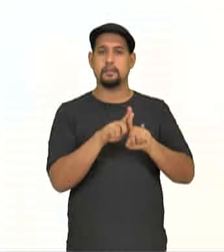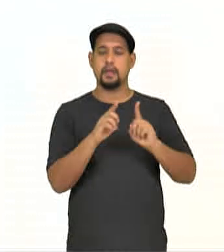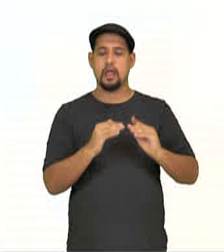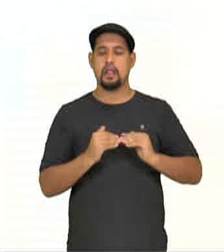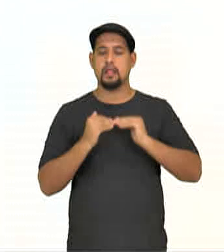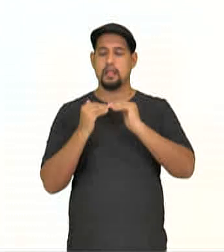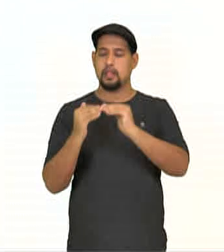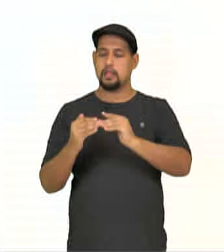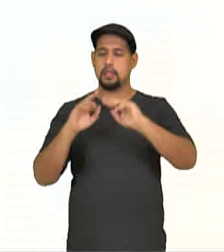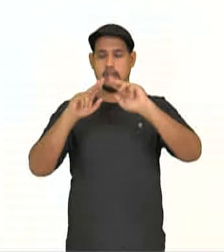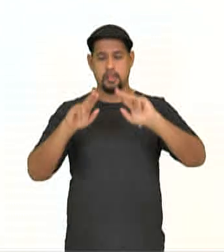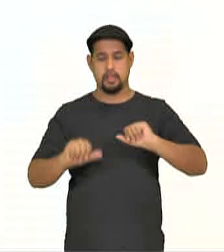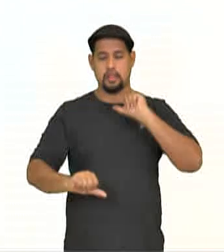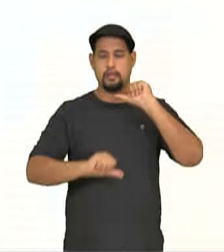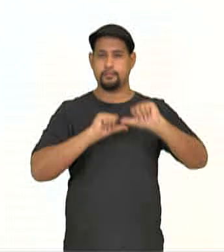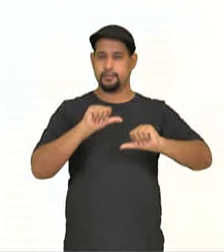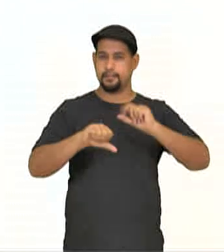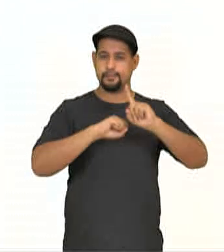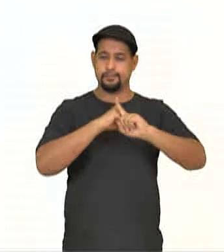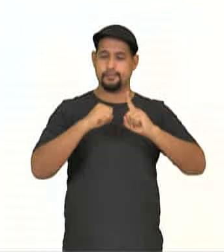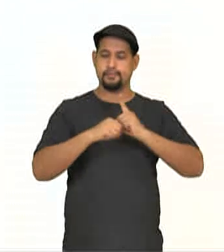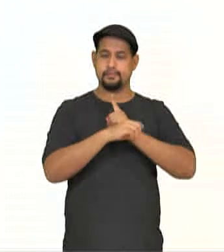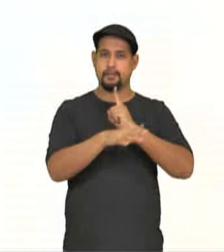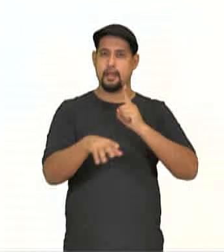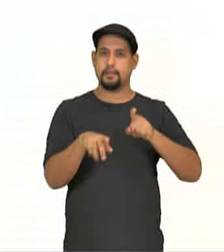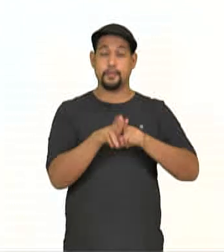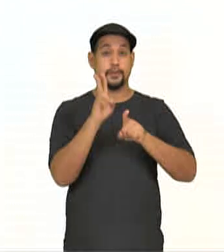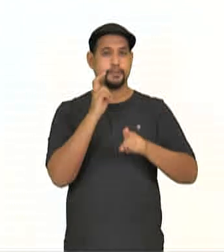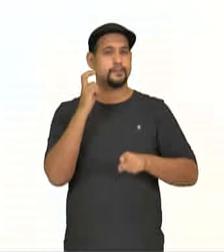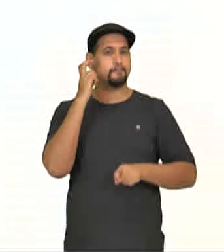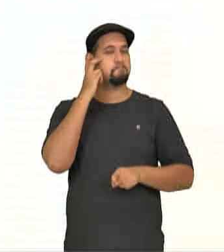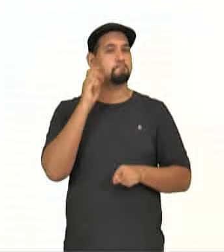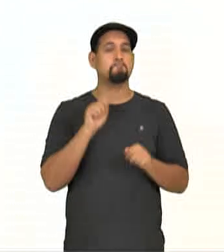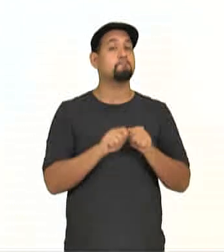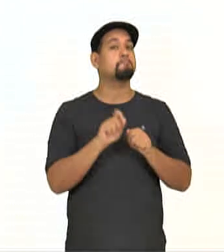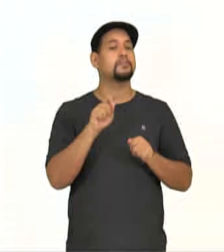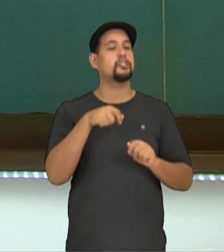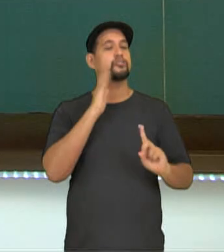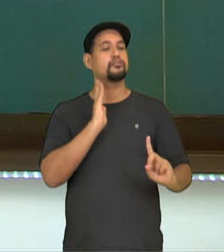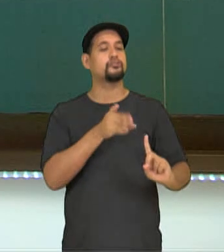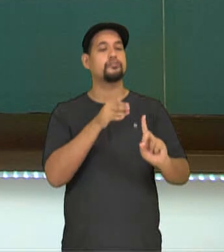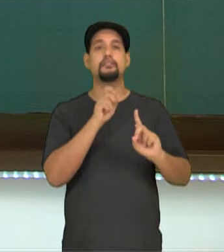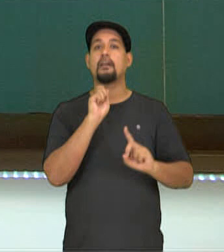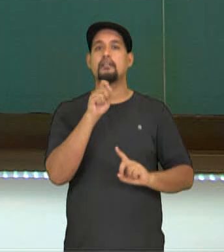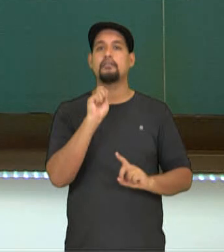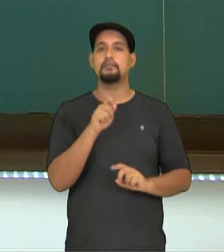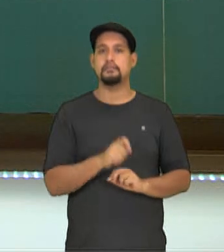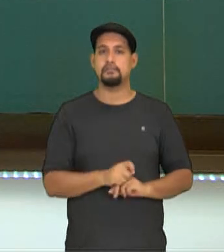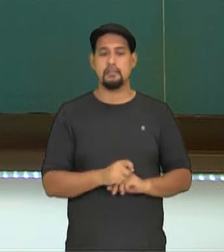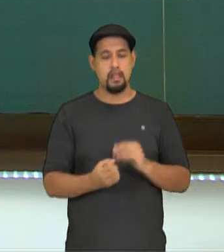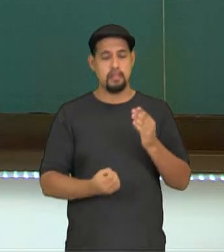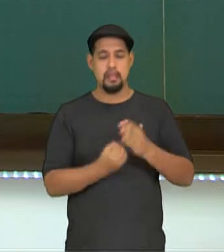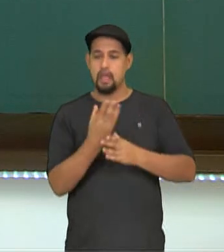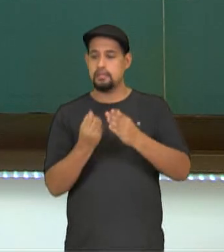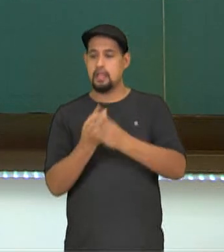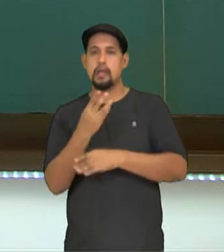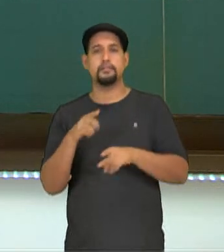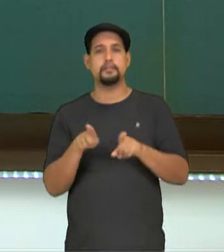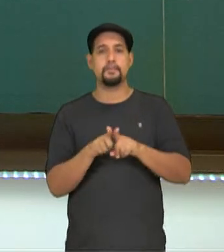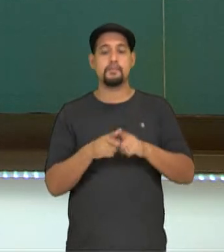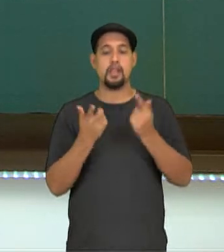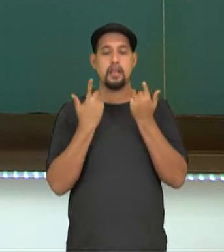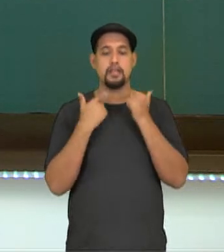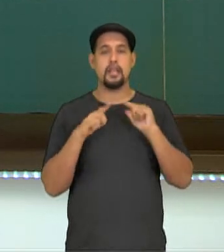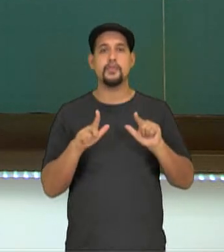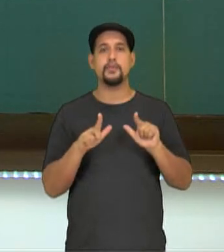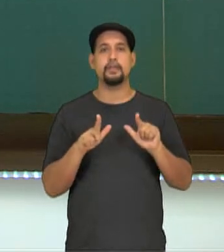acompanhar essas diversas transformações sociais e culturais, o que refletiu diretamente nas suas produções, visto que a